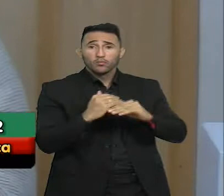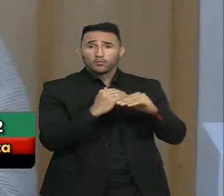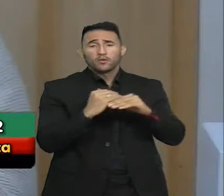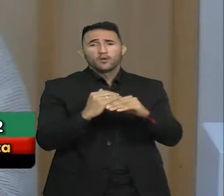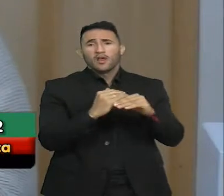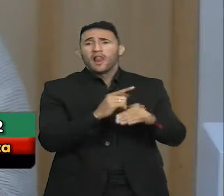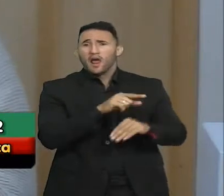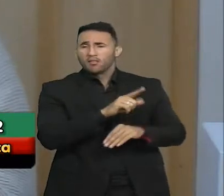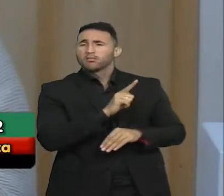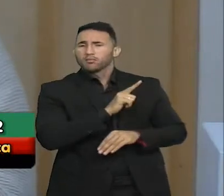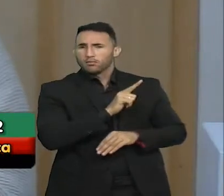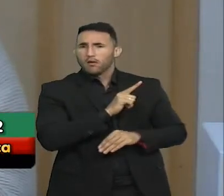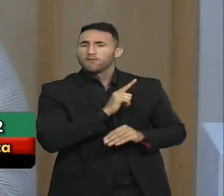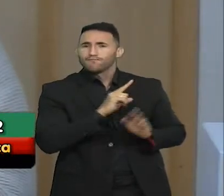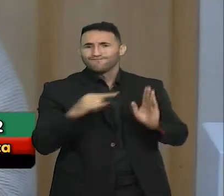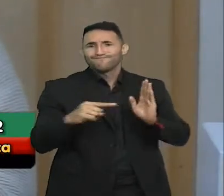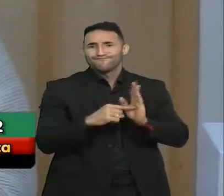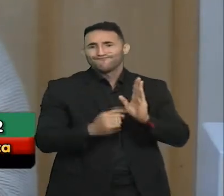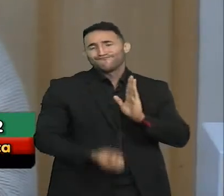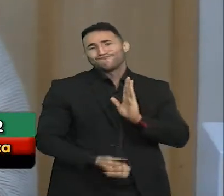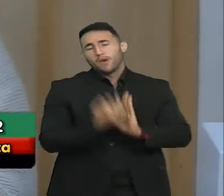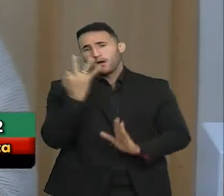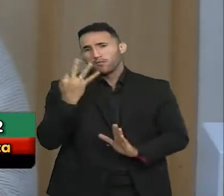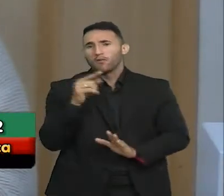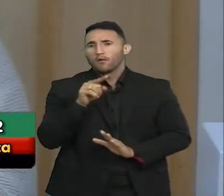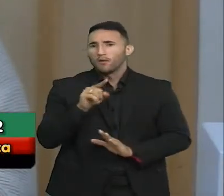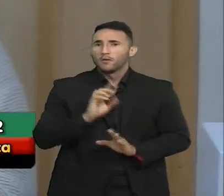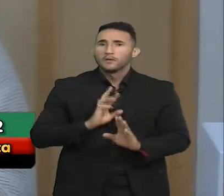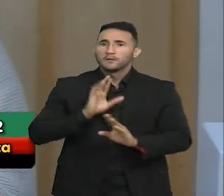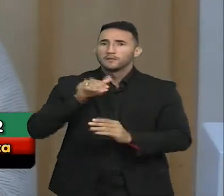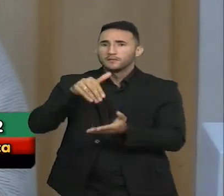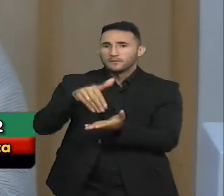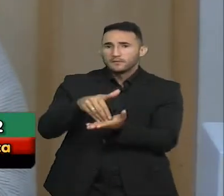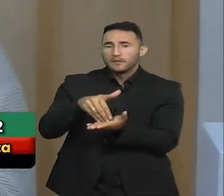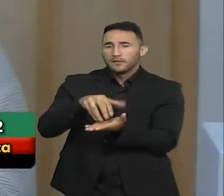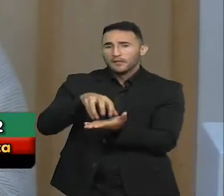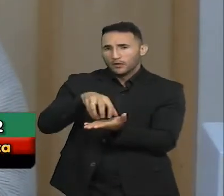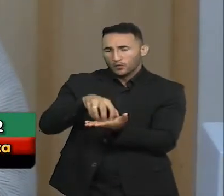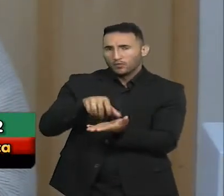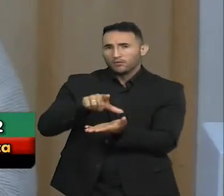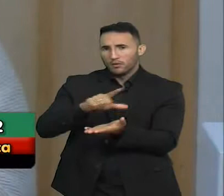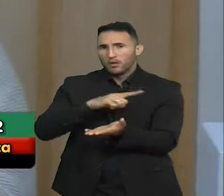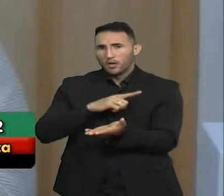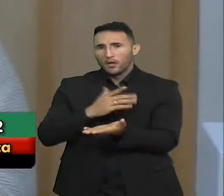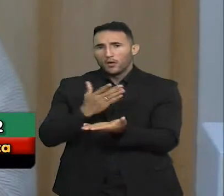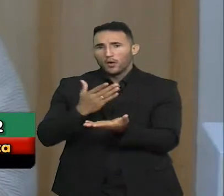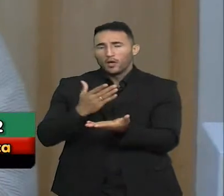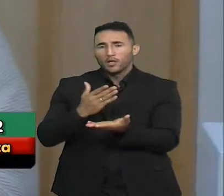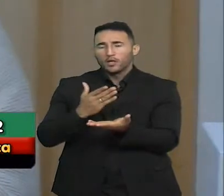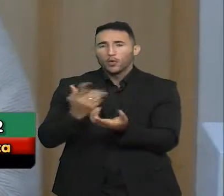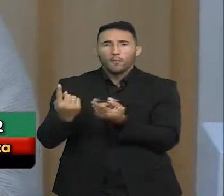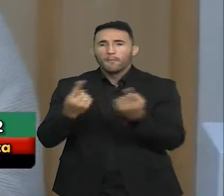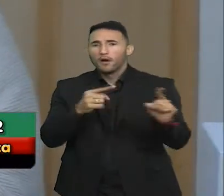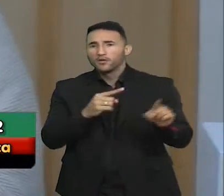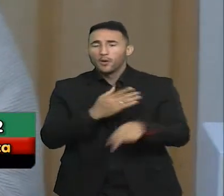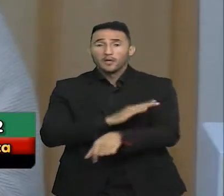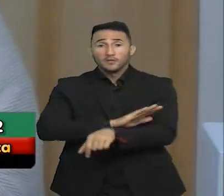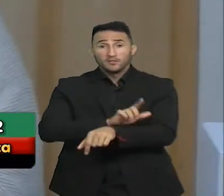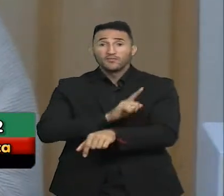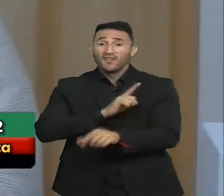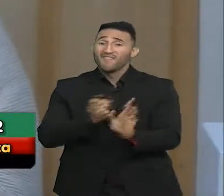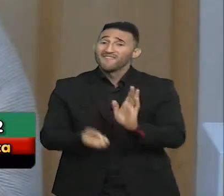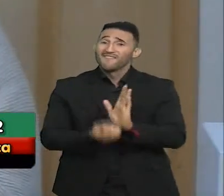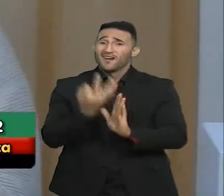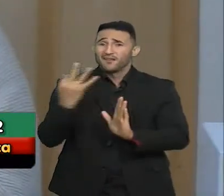recebe denúncia. Através do Centro de Referência de Direitos Humanos e Combate ao Racismo, a gente recebe essas